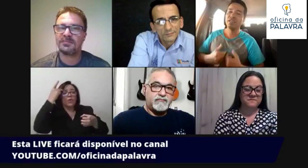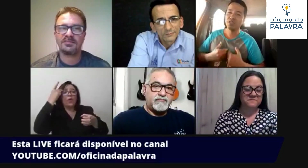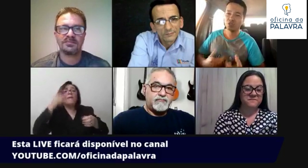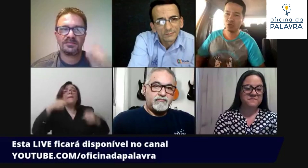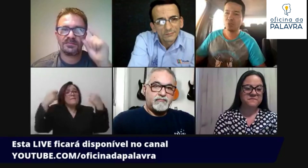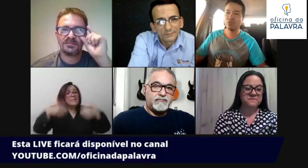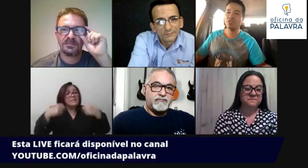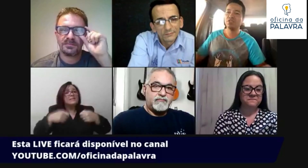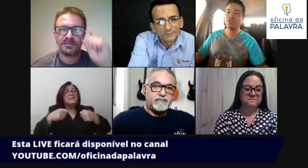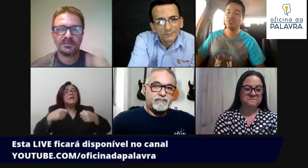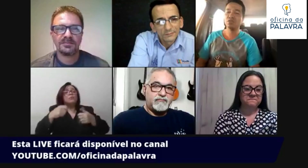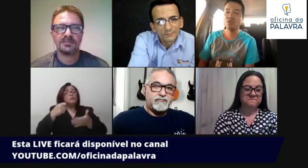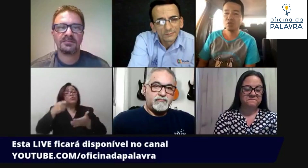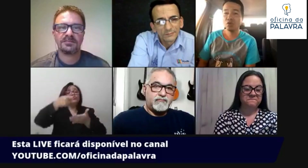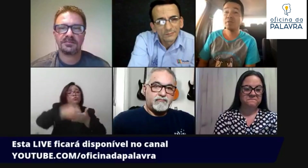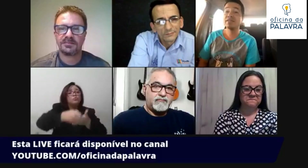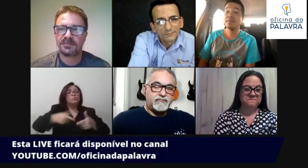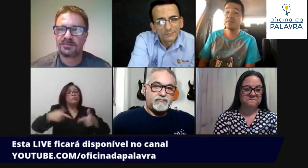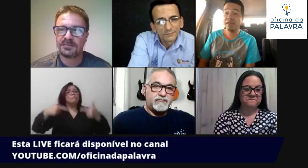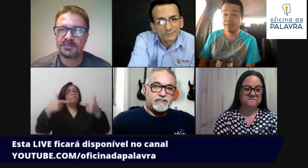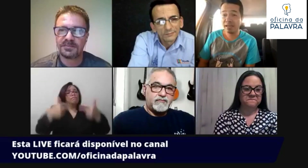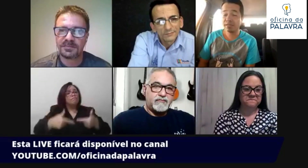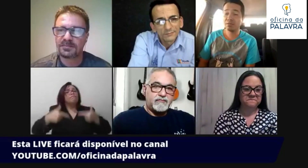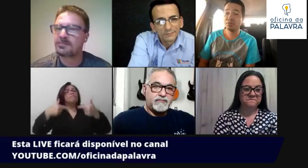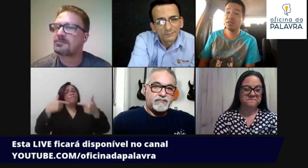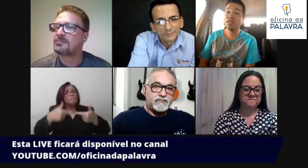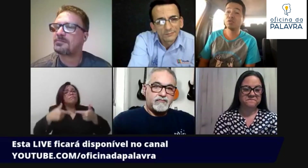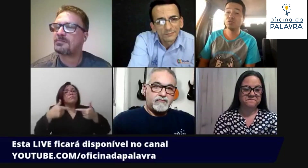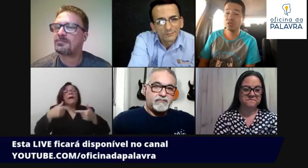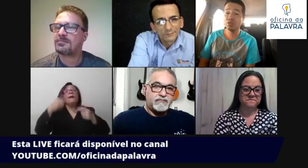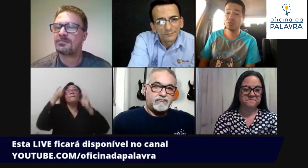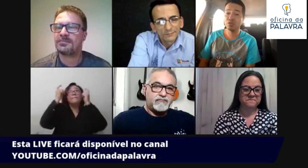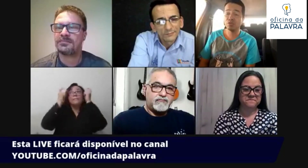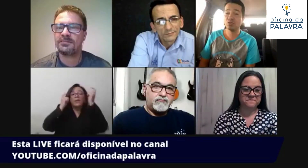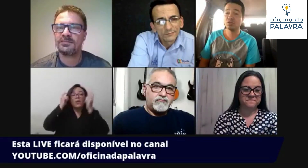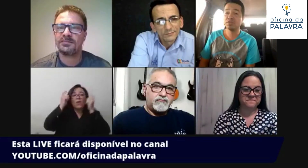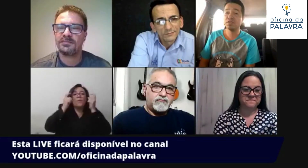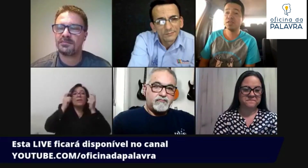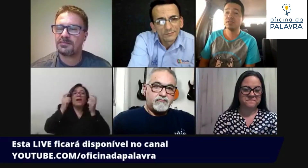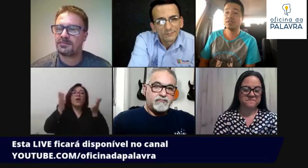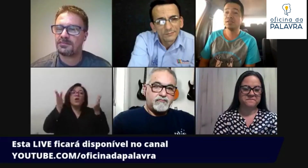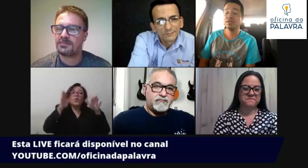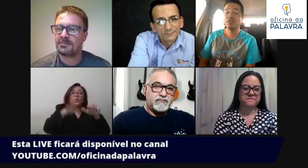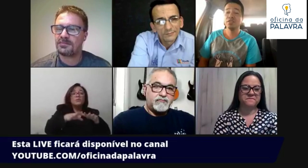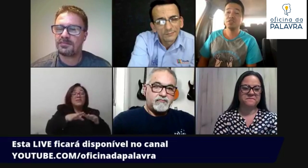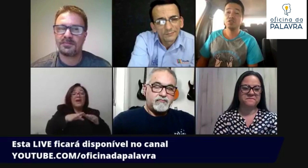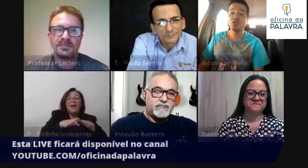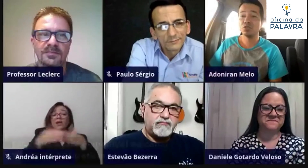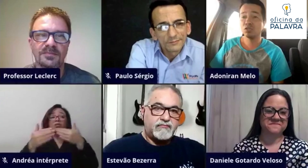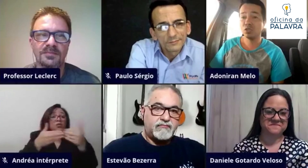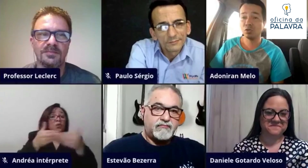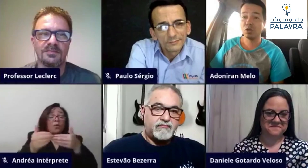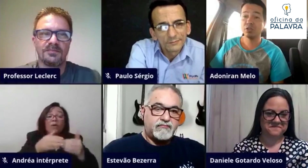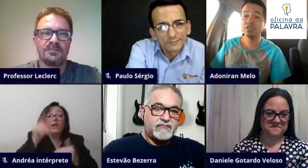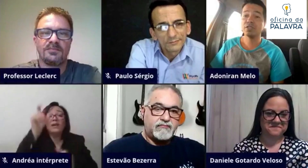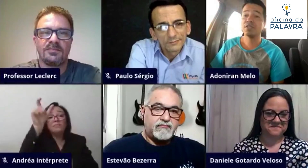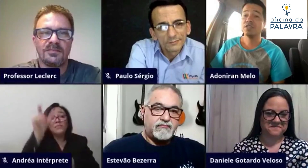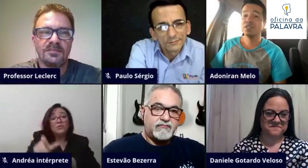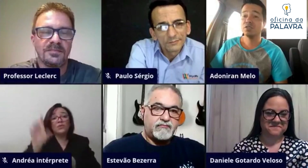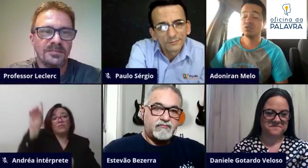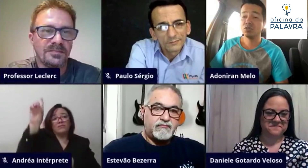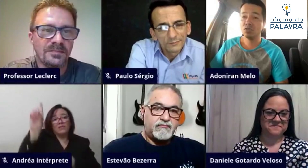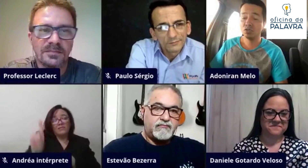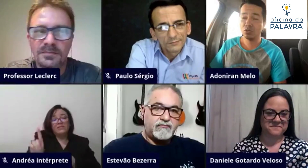reverbere na história do cristianismo, comece a pensar também na inclusão de pessoas com deficiência nas instituições